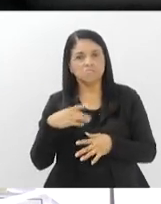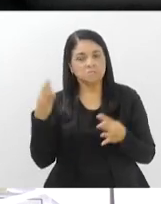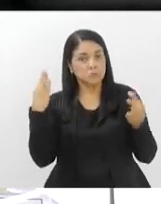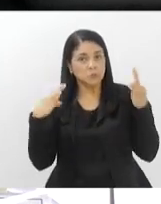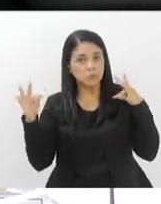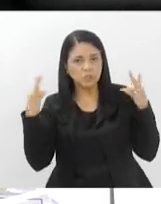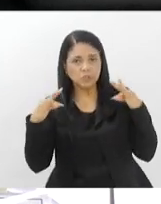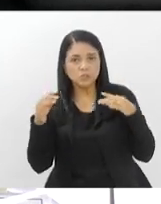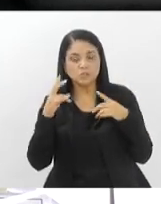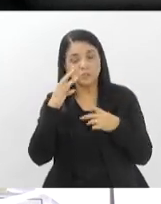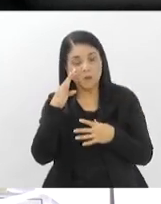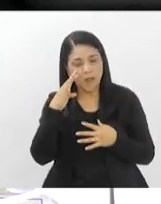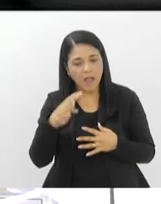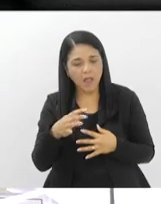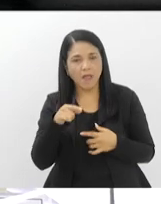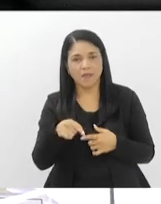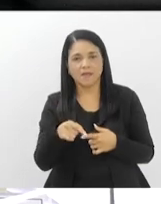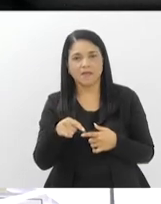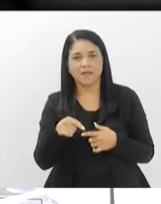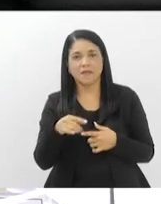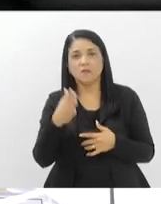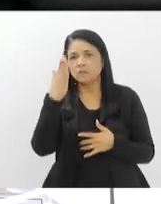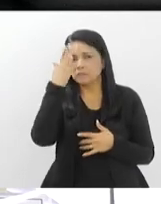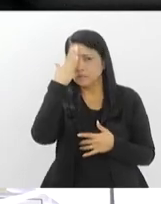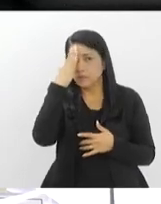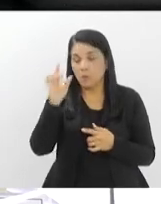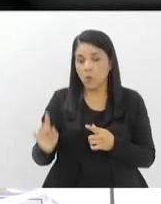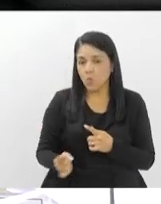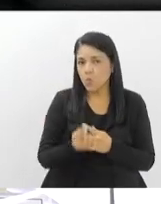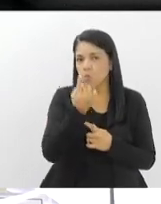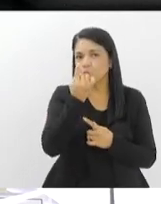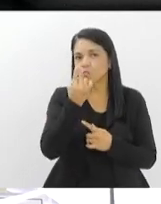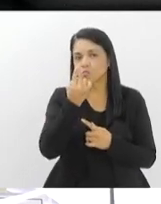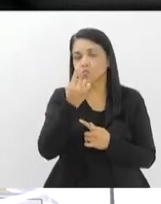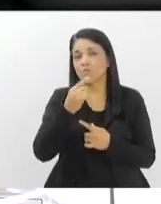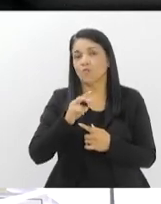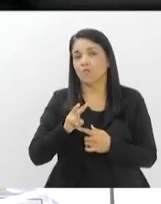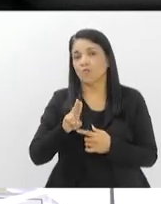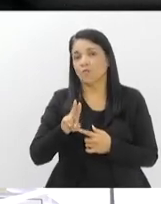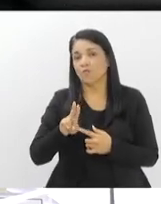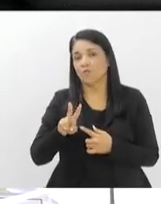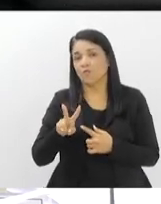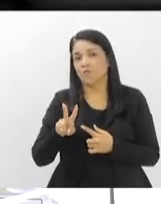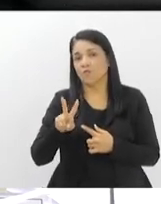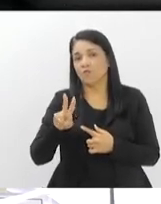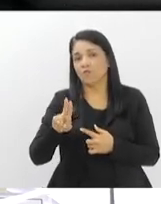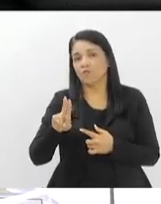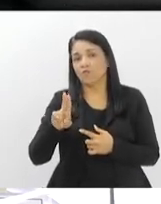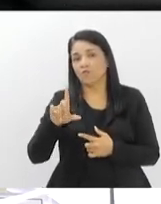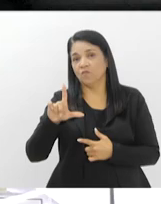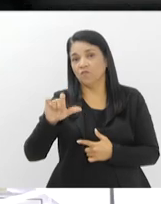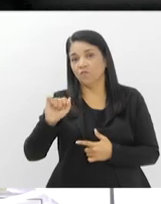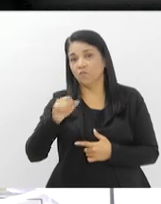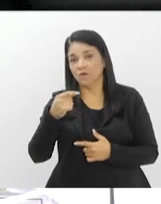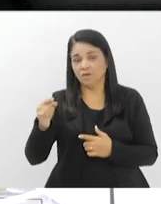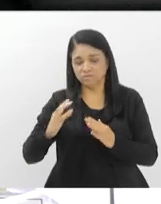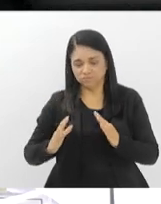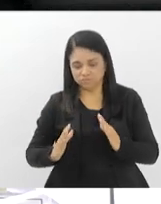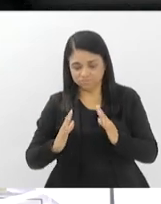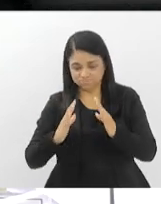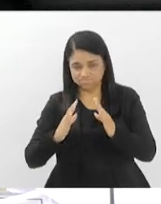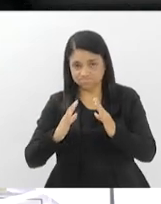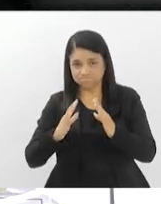que eu saiba, é o único vulcão na nossa região metropolitana extinto, né?